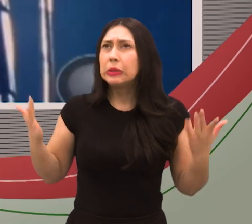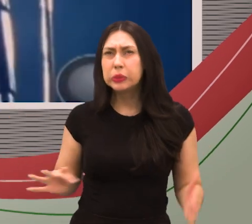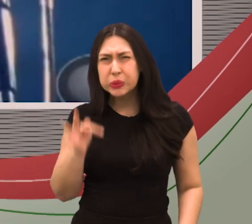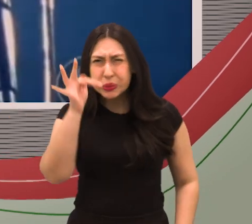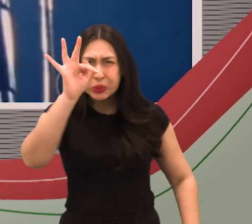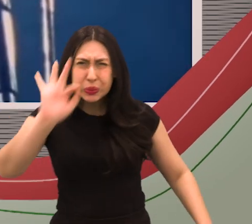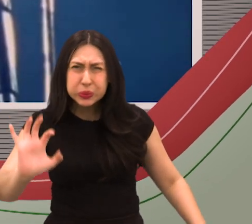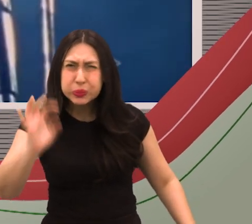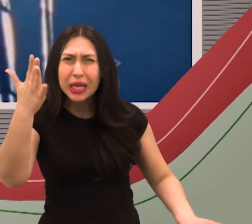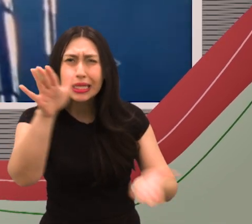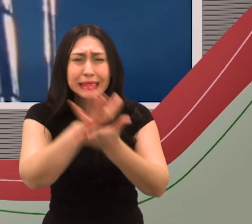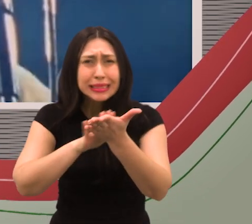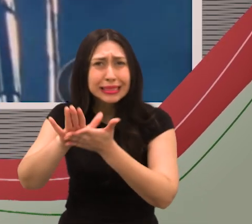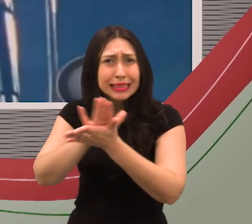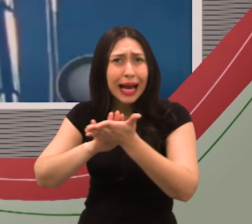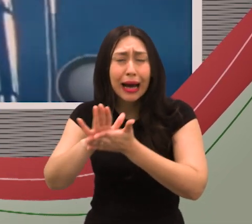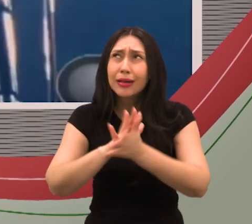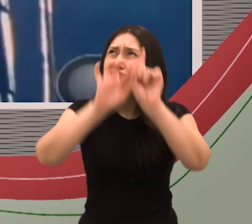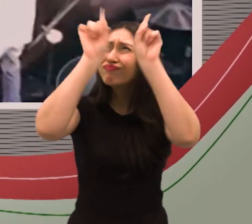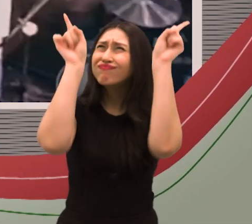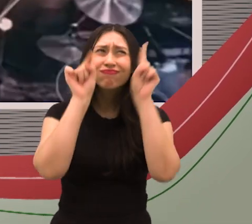vai acontecer,